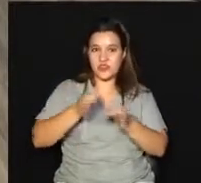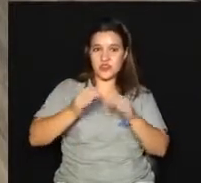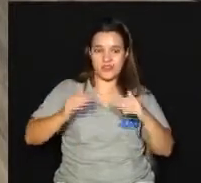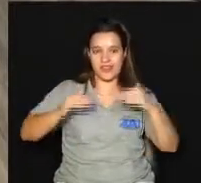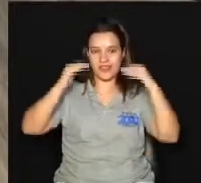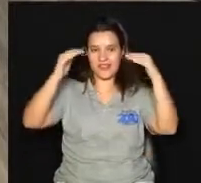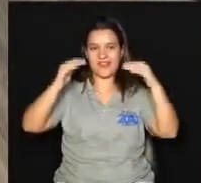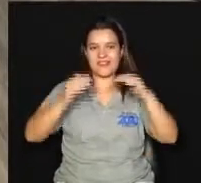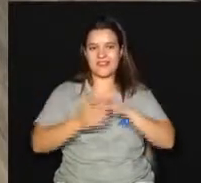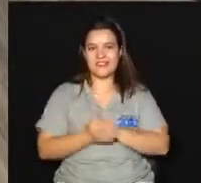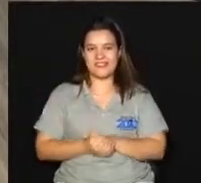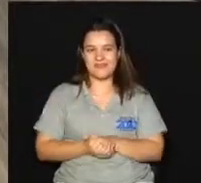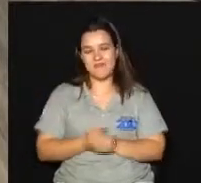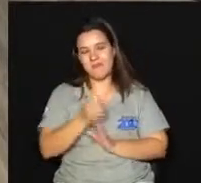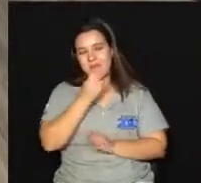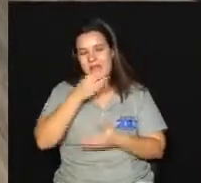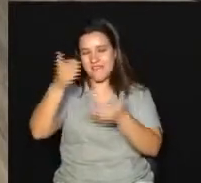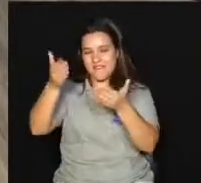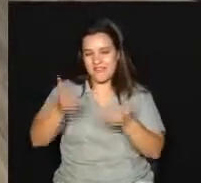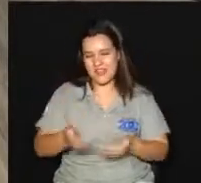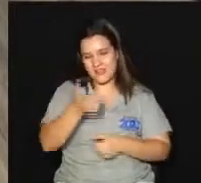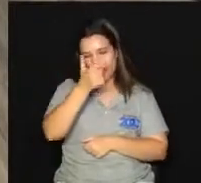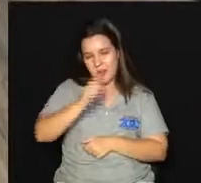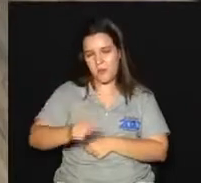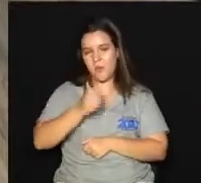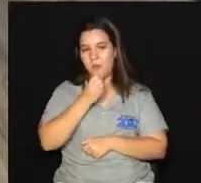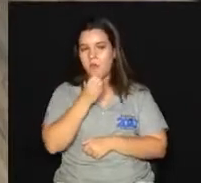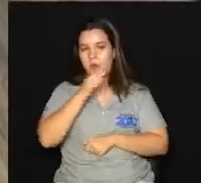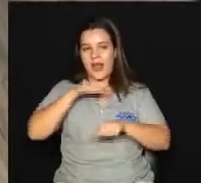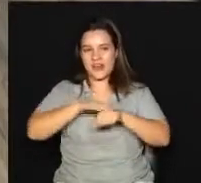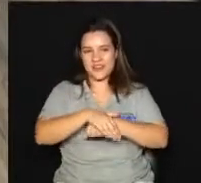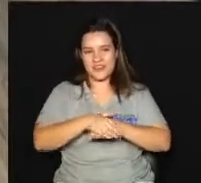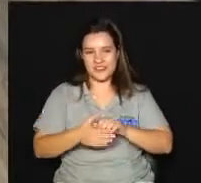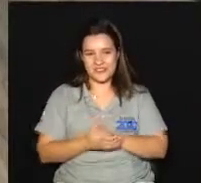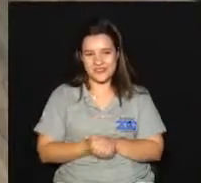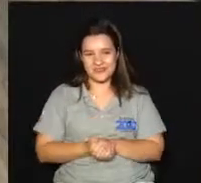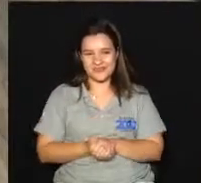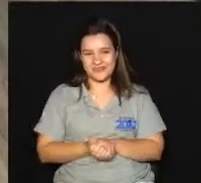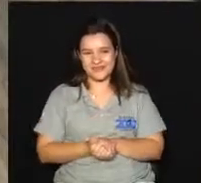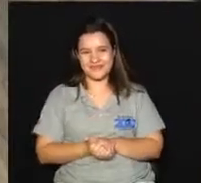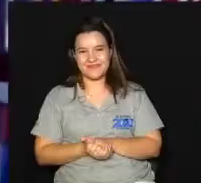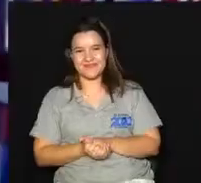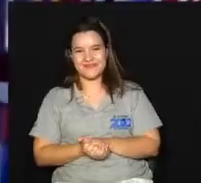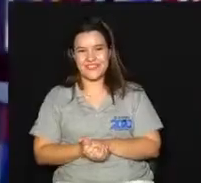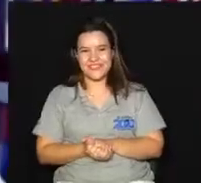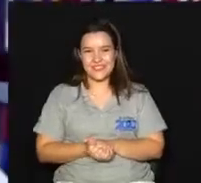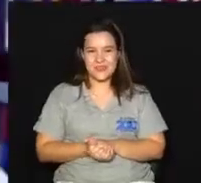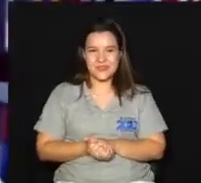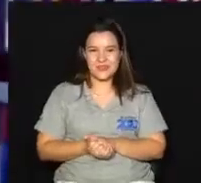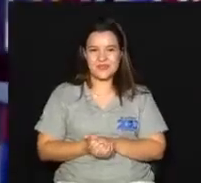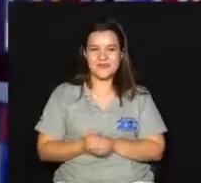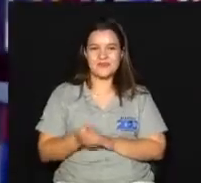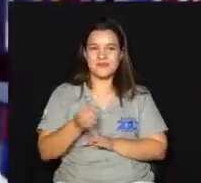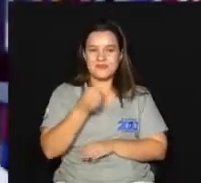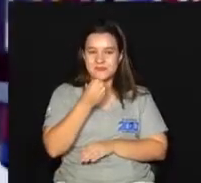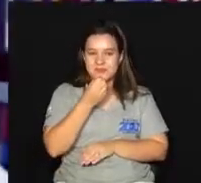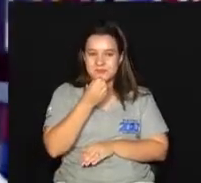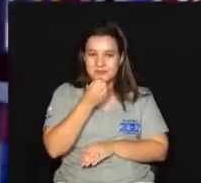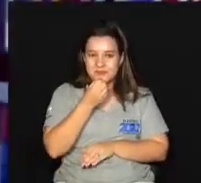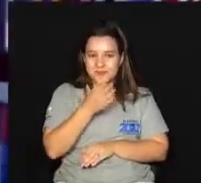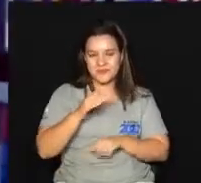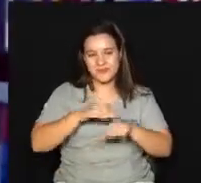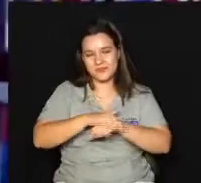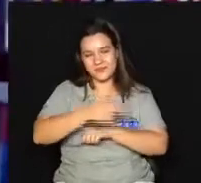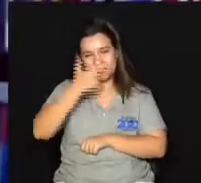trouxe recentemente, né? Seja bem-vindo novamente e boa noite agora. Boa noite, Gabriel. Realmente